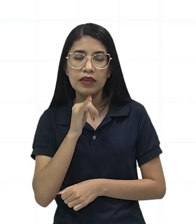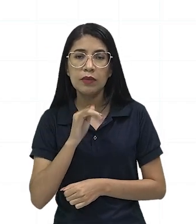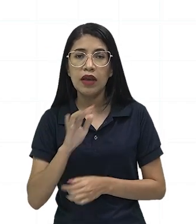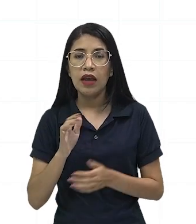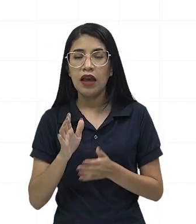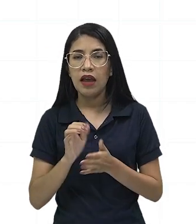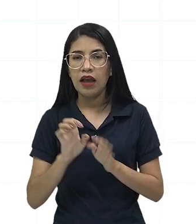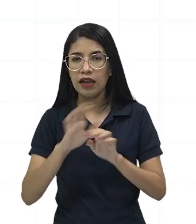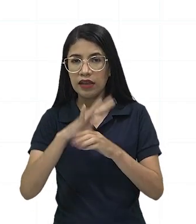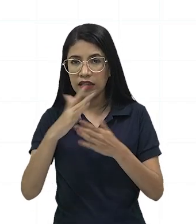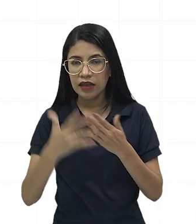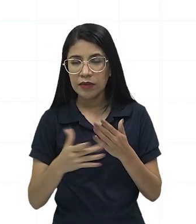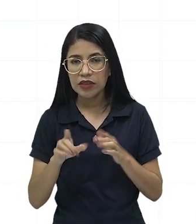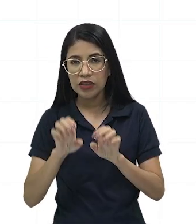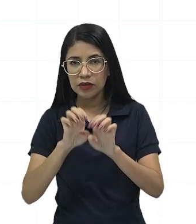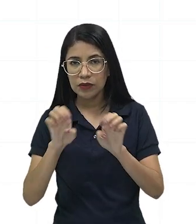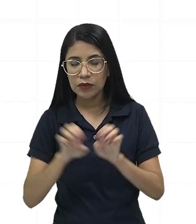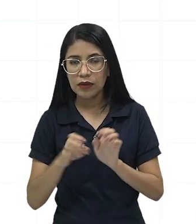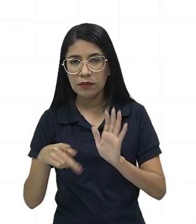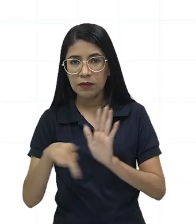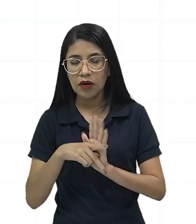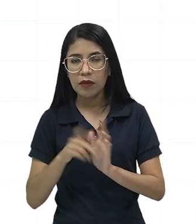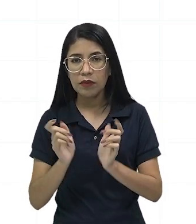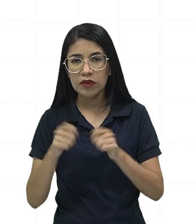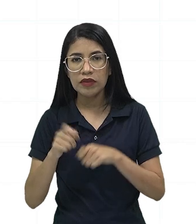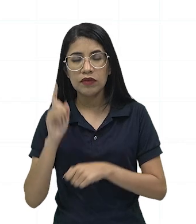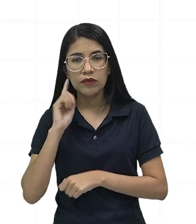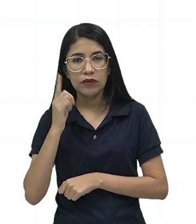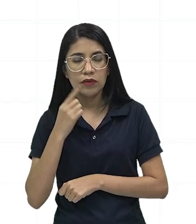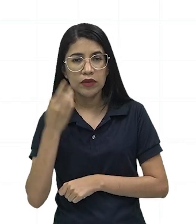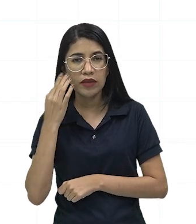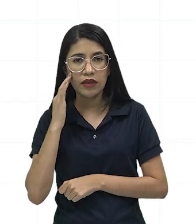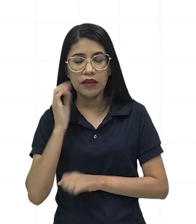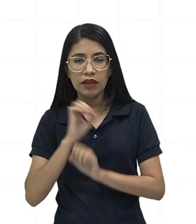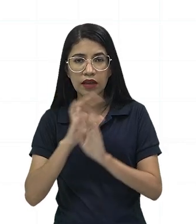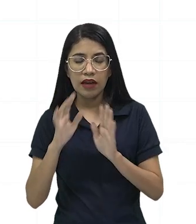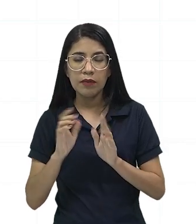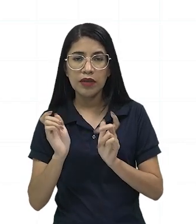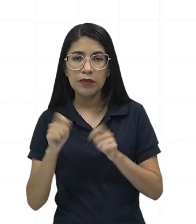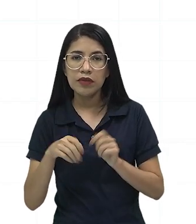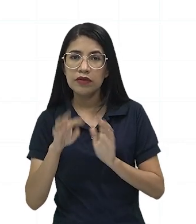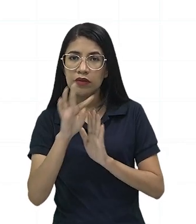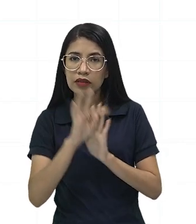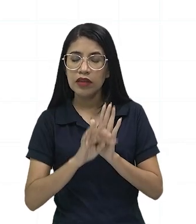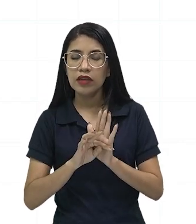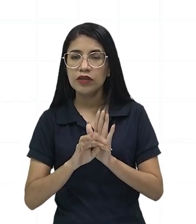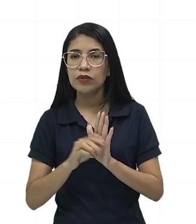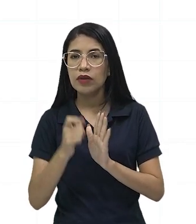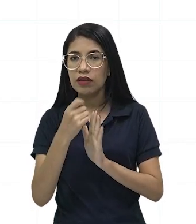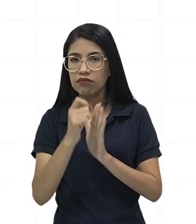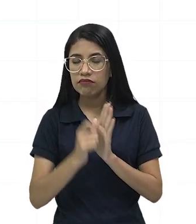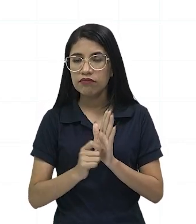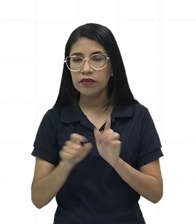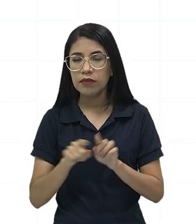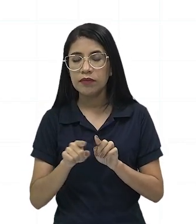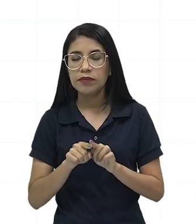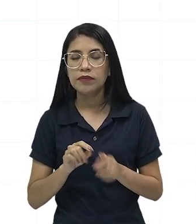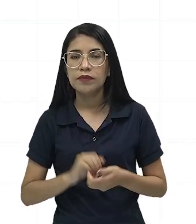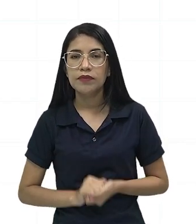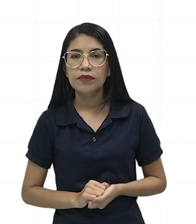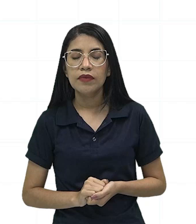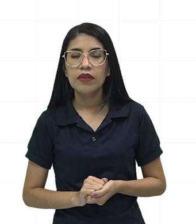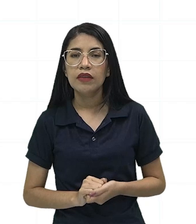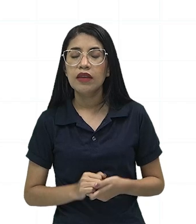uma estrutura mais facilitada para que as pessoas surdas consigam desenvolver a linguagem.